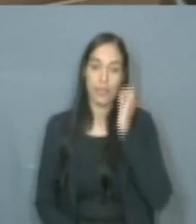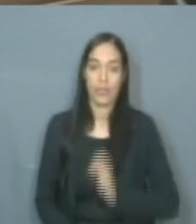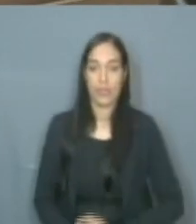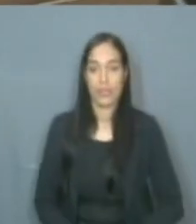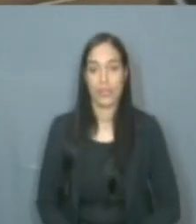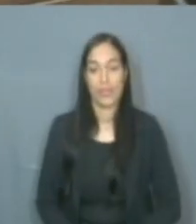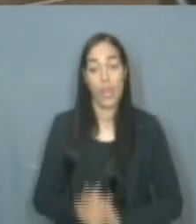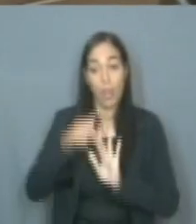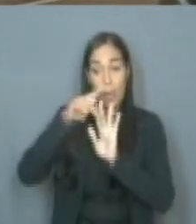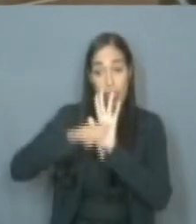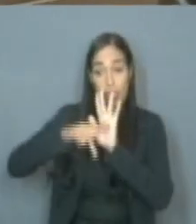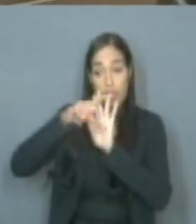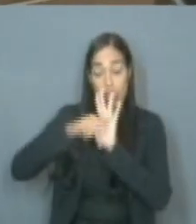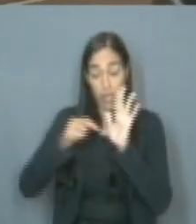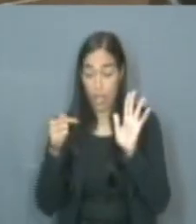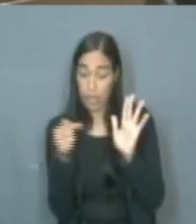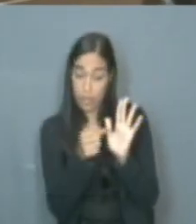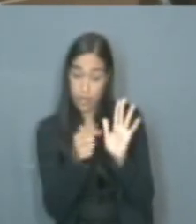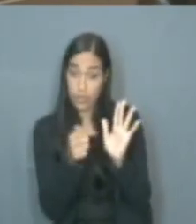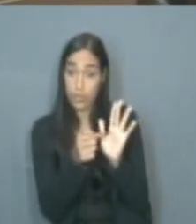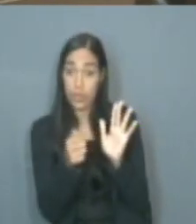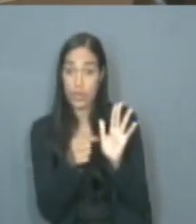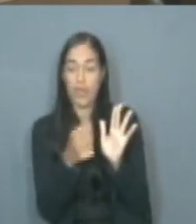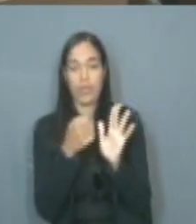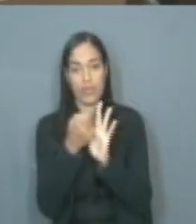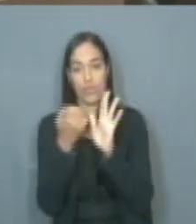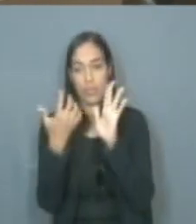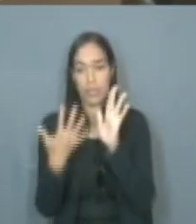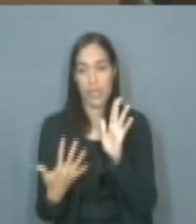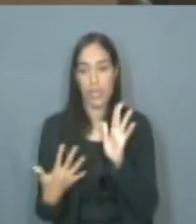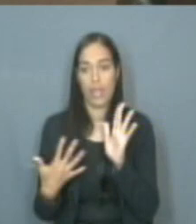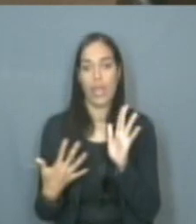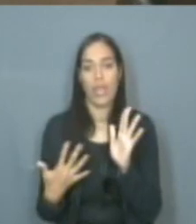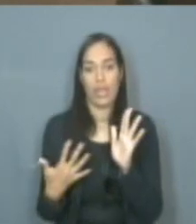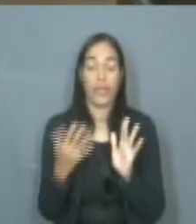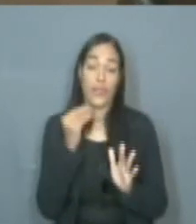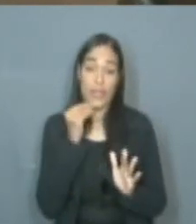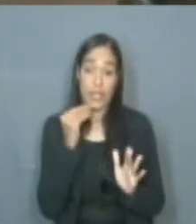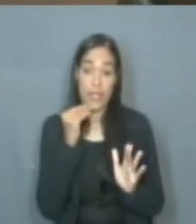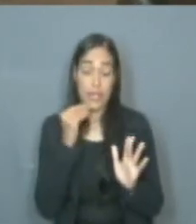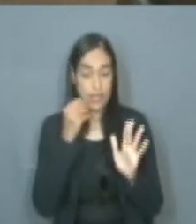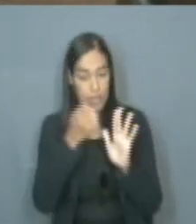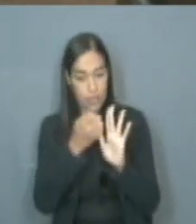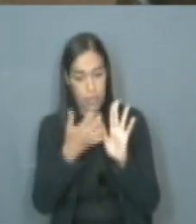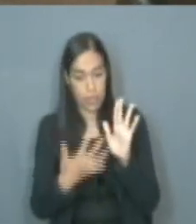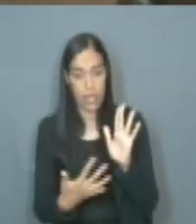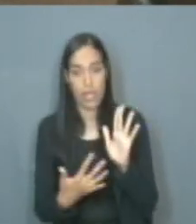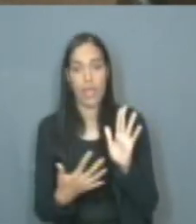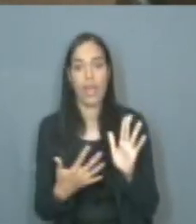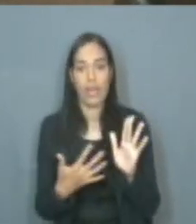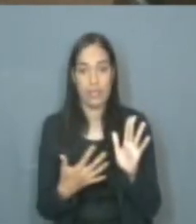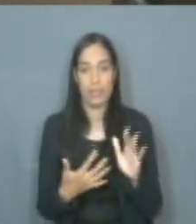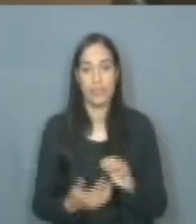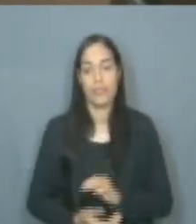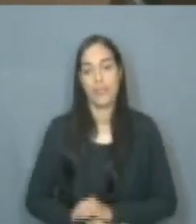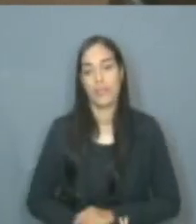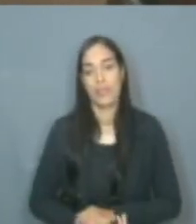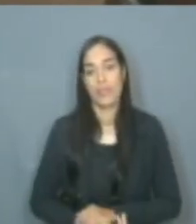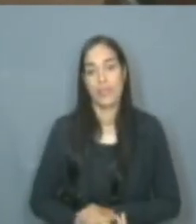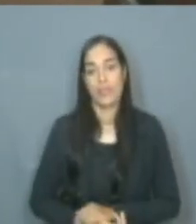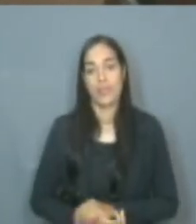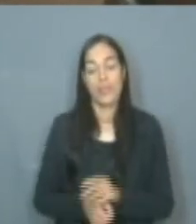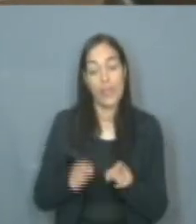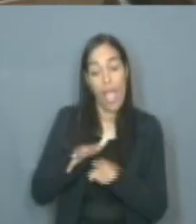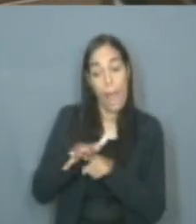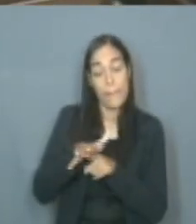contas, o projeto ele termina sendo inócuo e eu vou explicar, ou tentar explicar tecnicamente por que isso acontece. O que é que diz a ementa